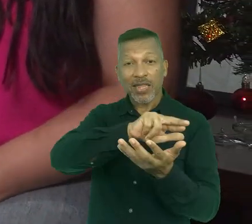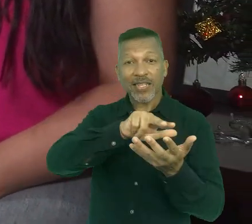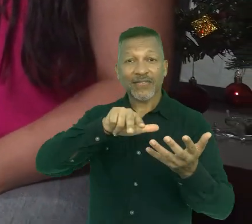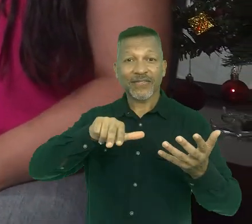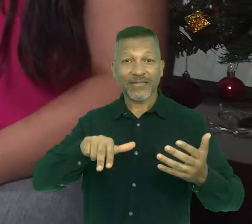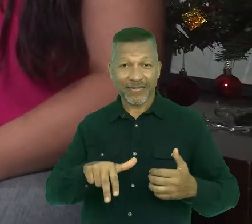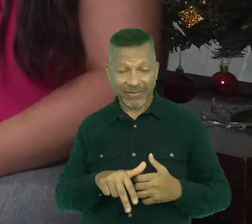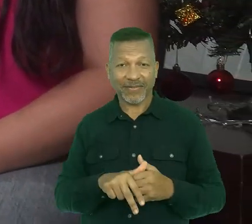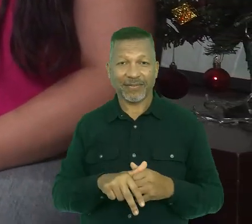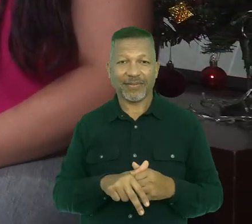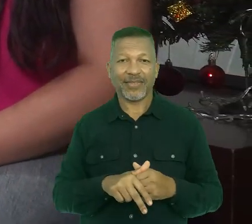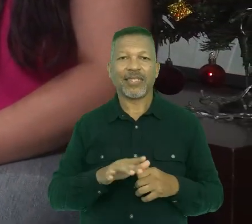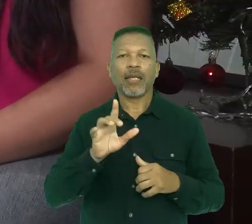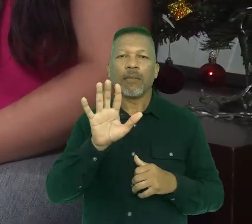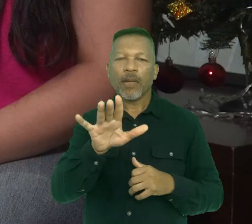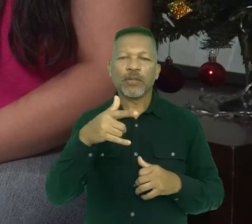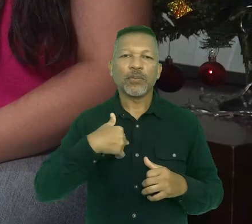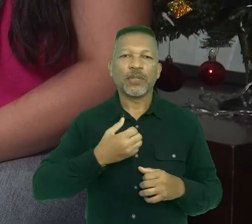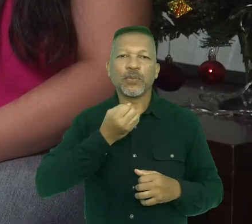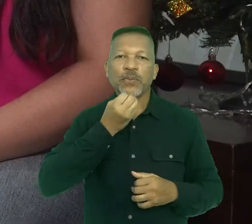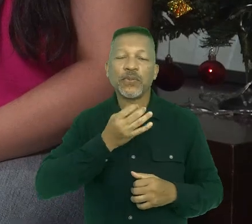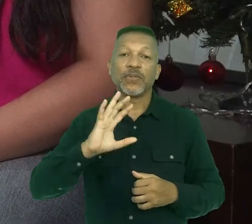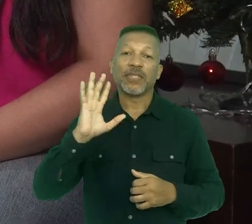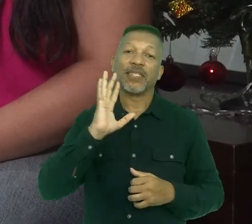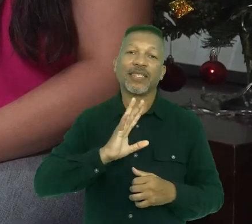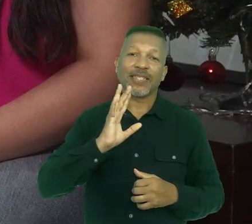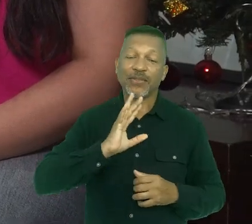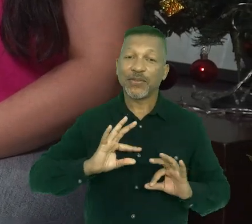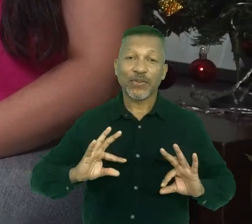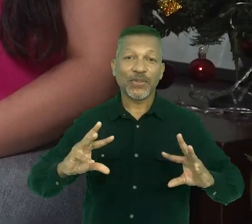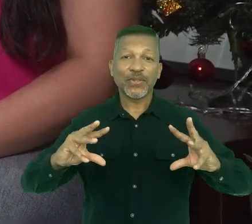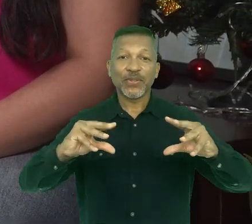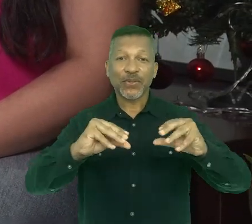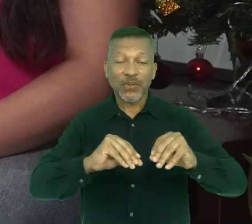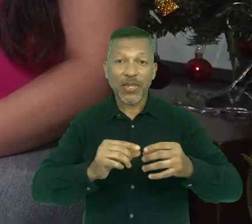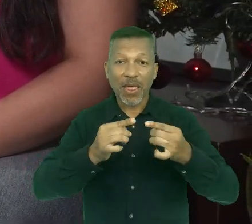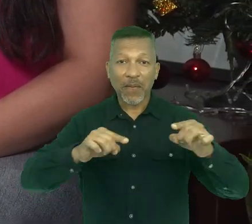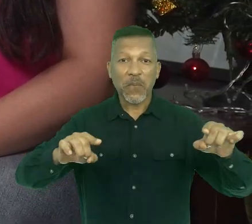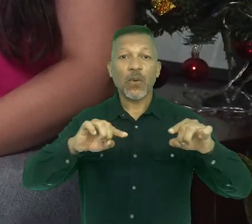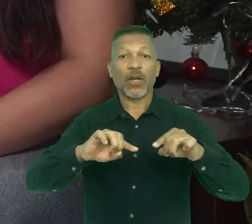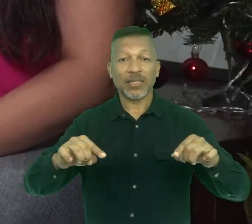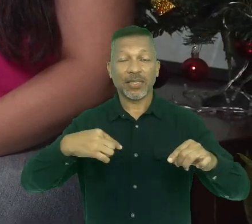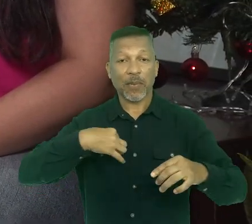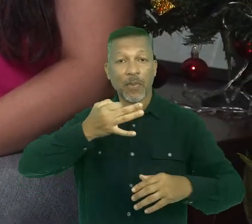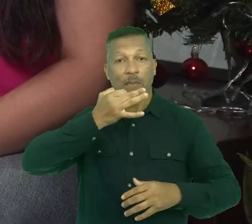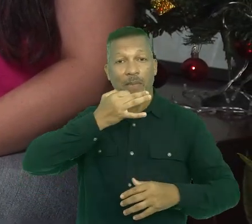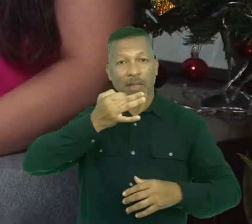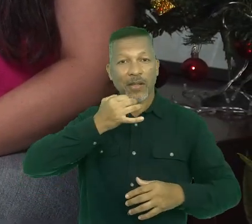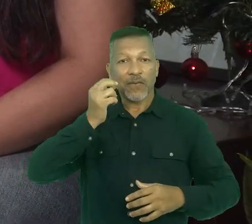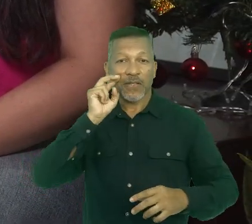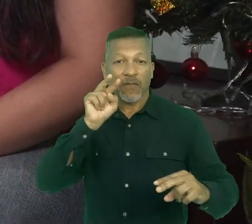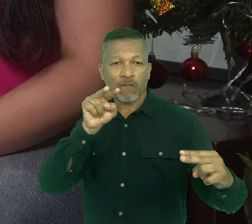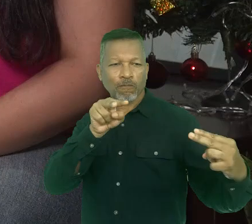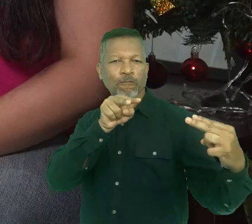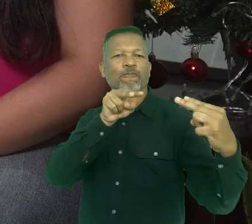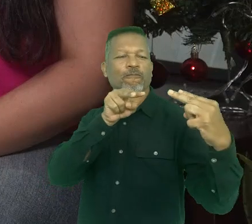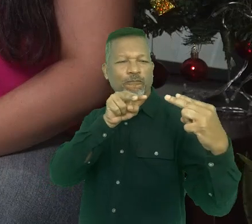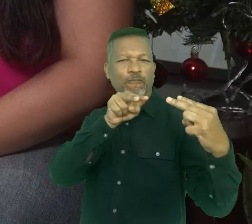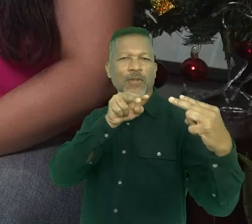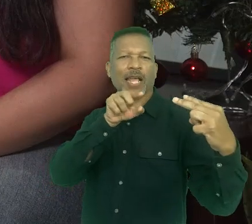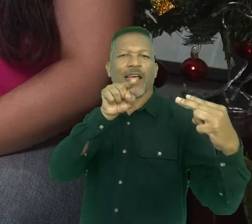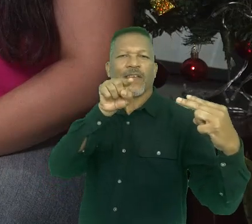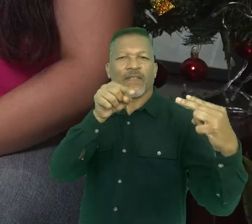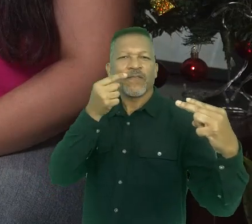histórias. O mais legal, assim, de tudo, da música, que eu acho, é você olhar no olho das